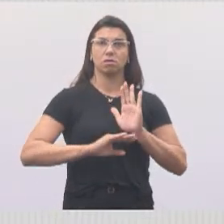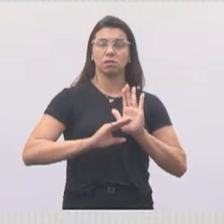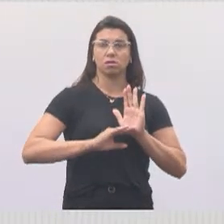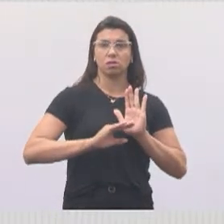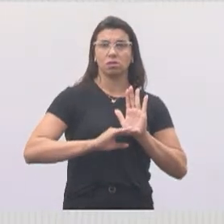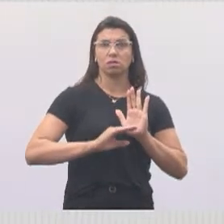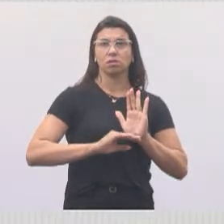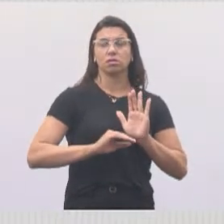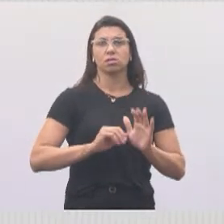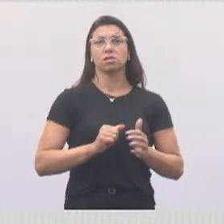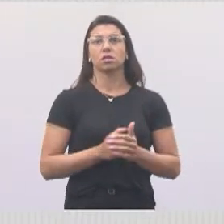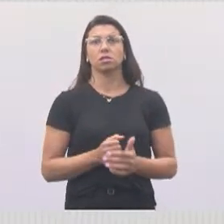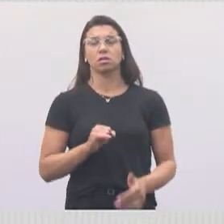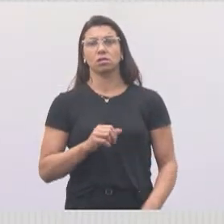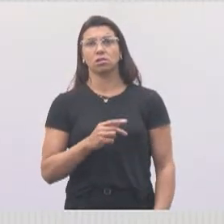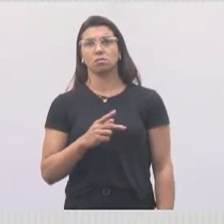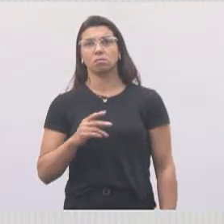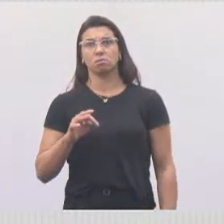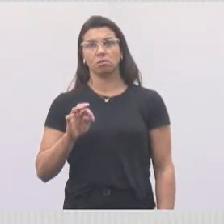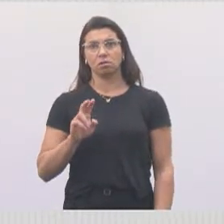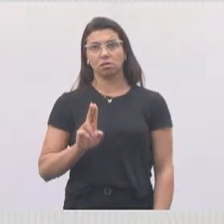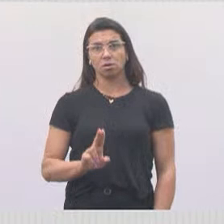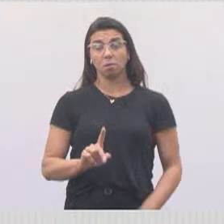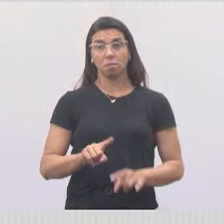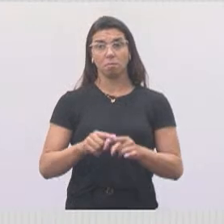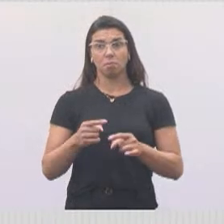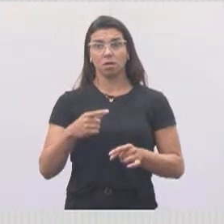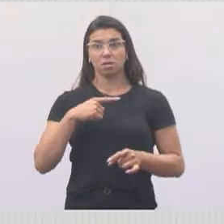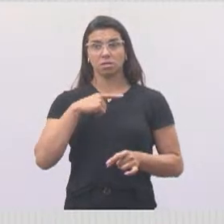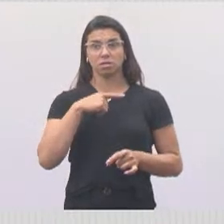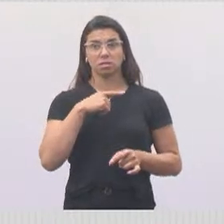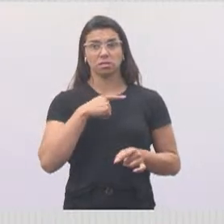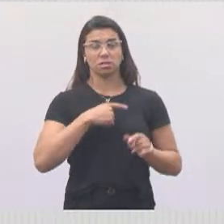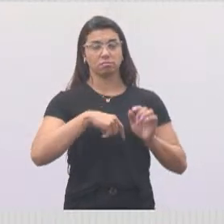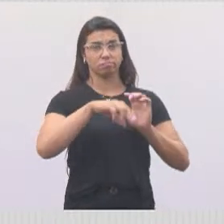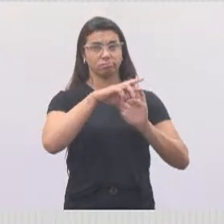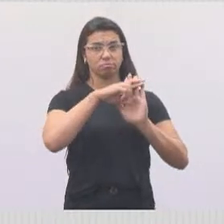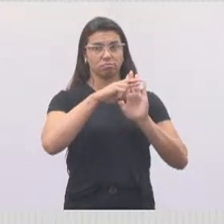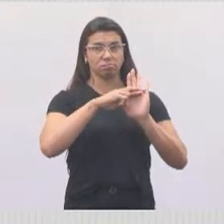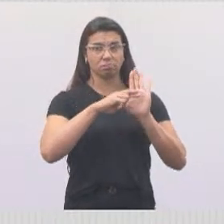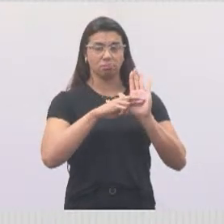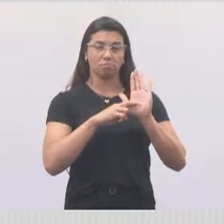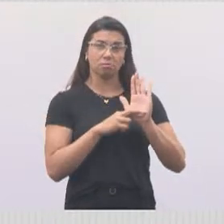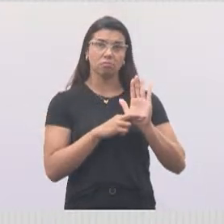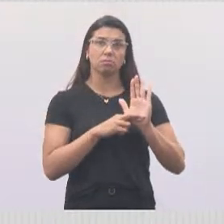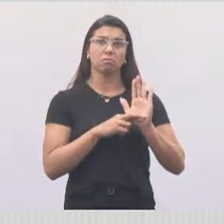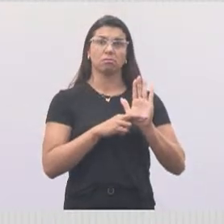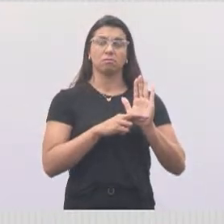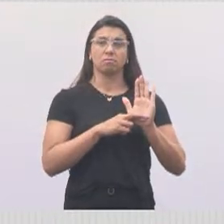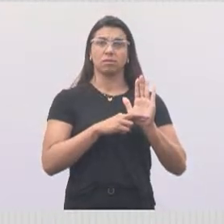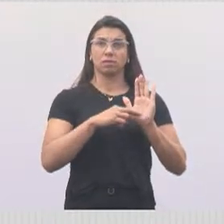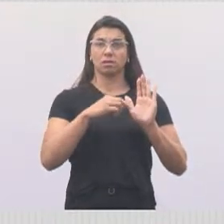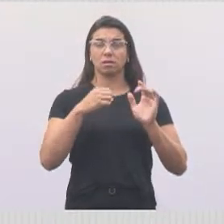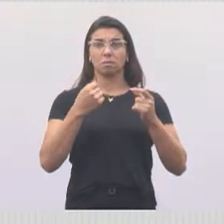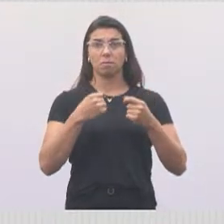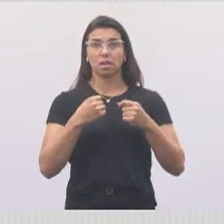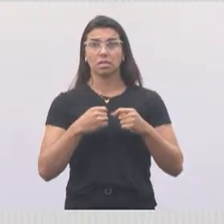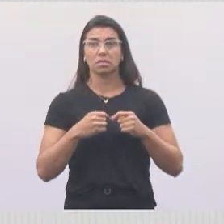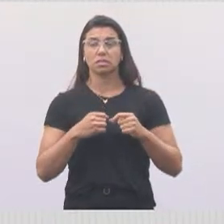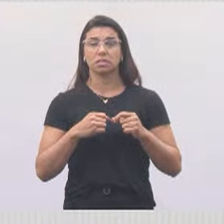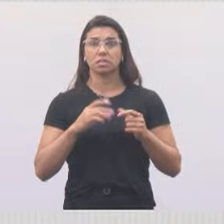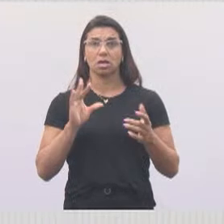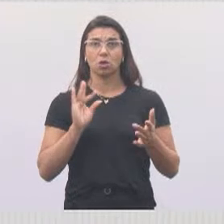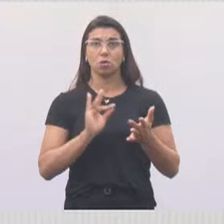pagar o IPTU. Mas tem os requisitos, vários requisitos dizendo que esse aposentado tem que